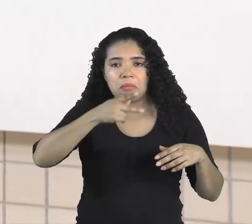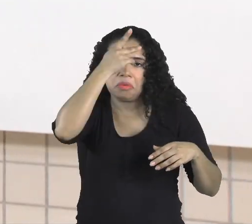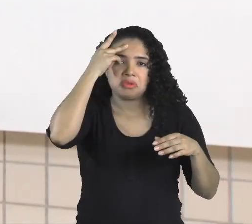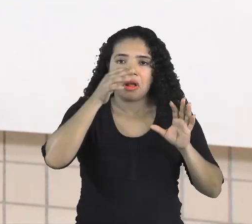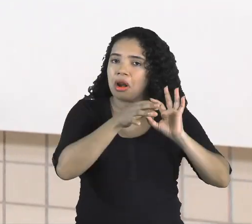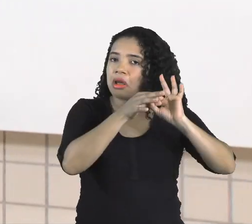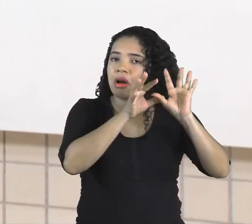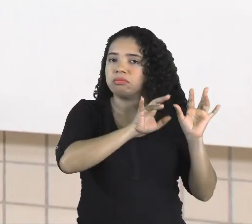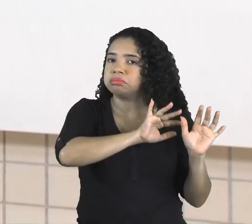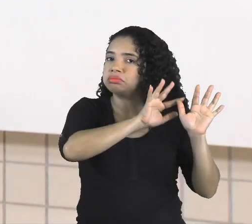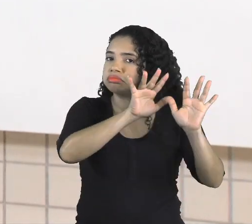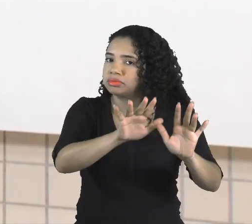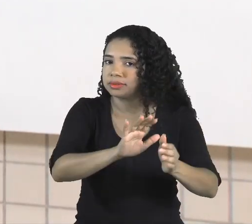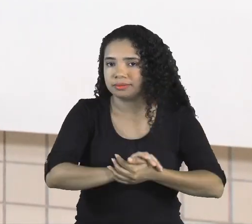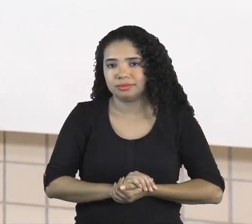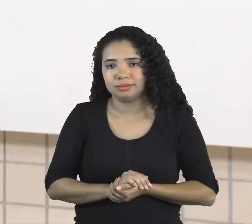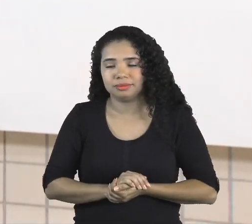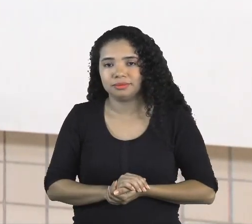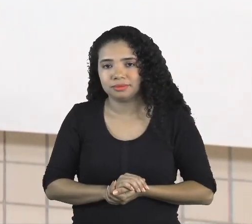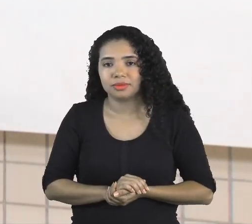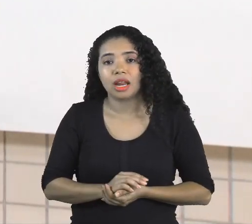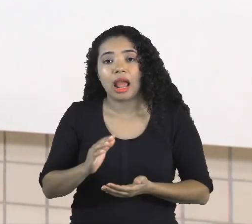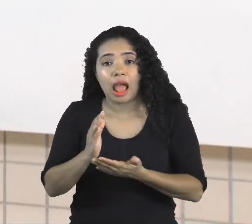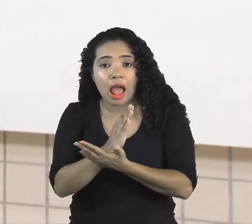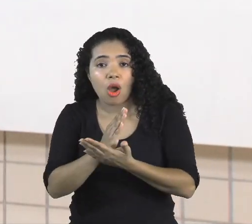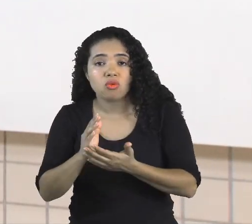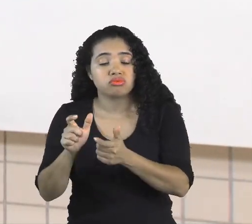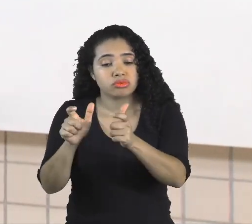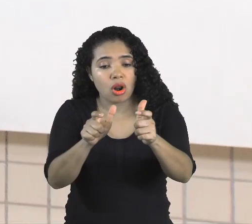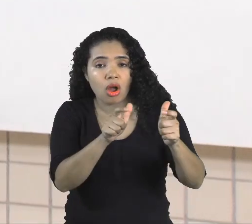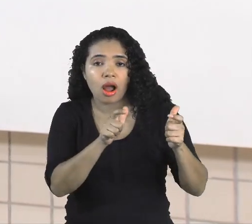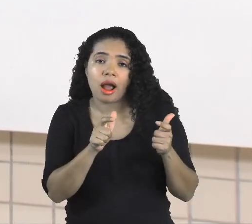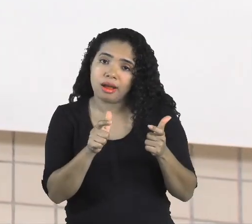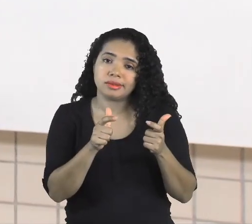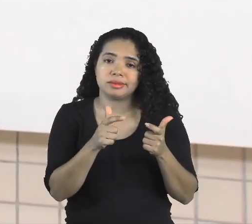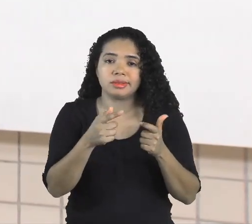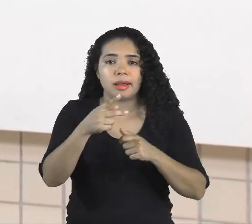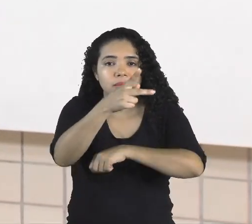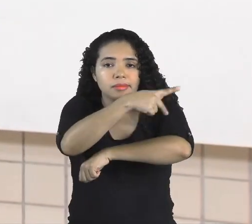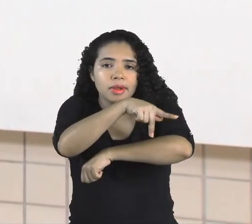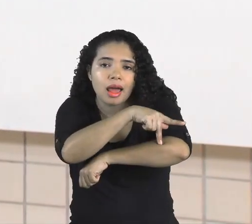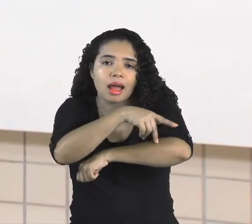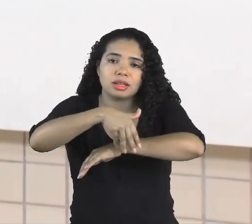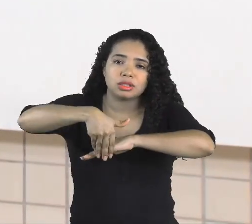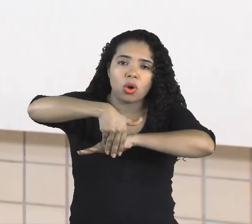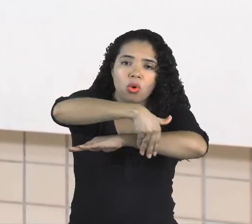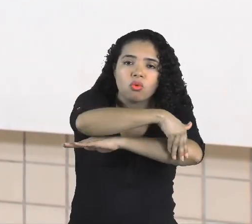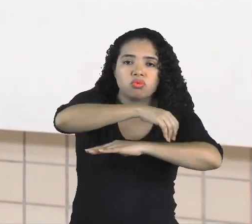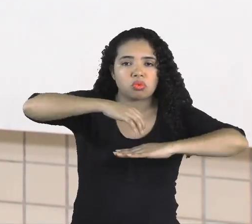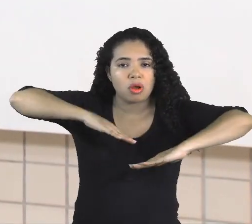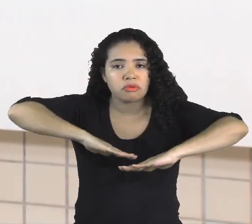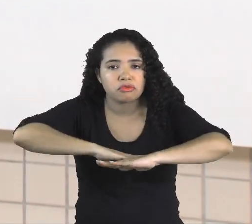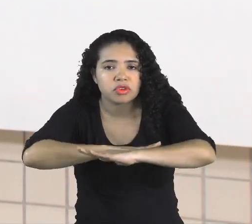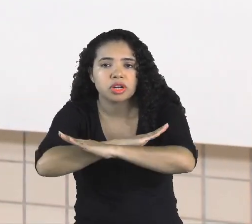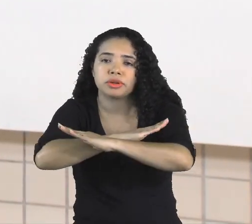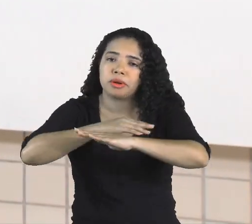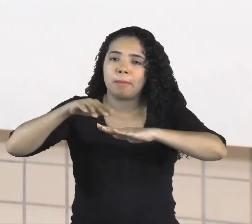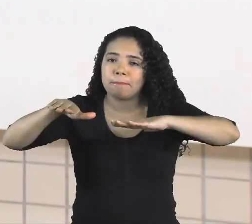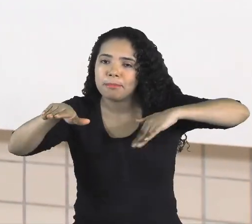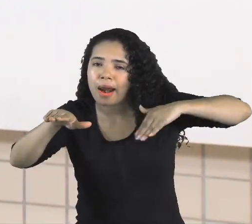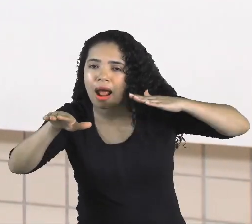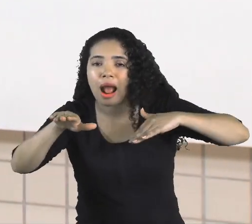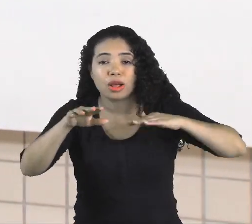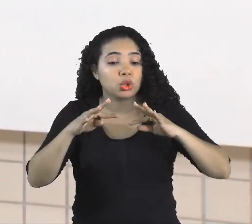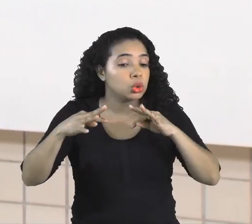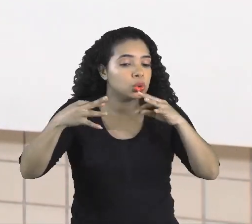Tem alguns edifícios que são espaços públicos, aí praças, ruas, parques, avenidas, praias. Isso são